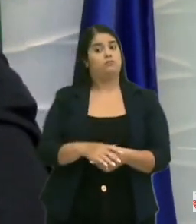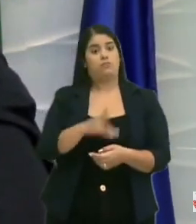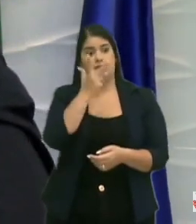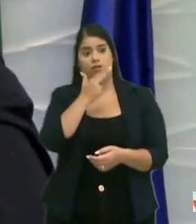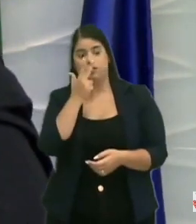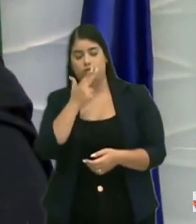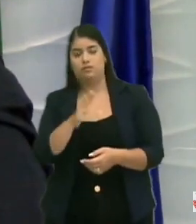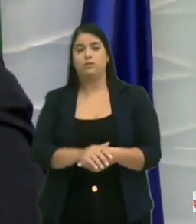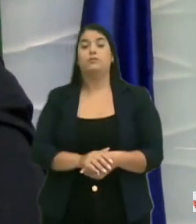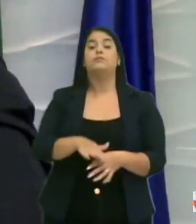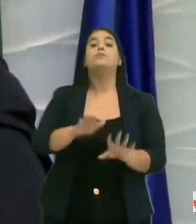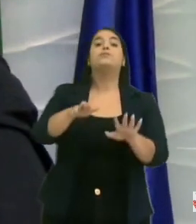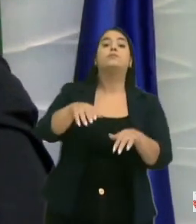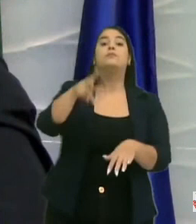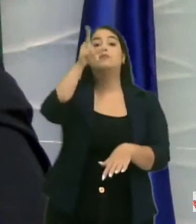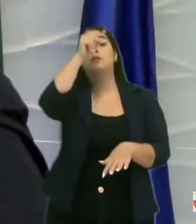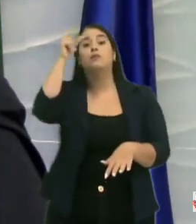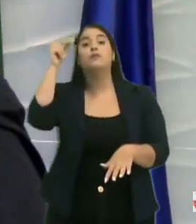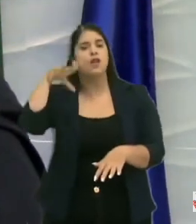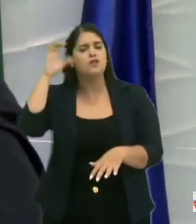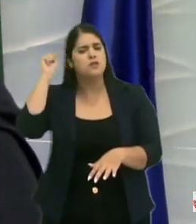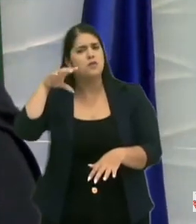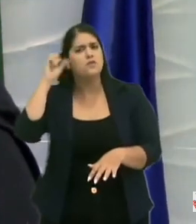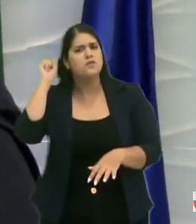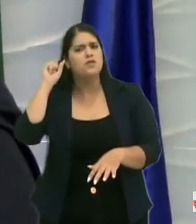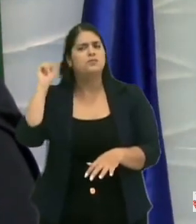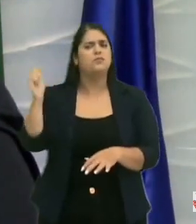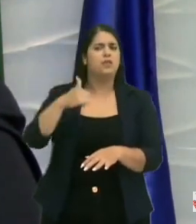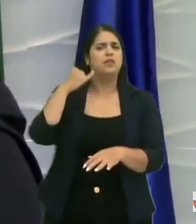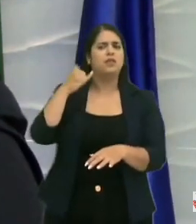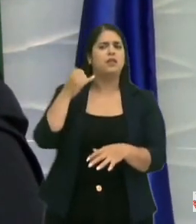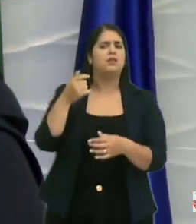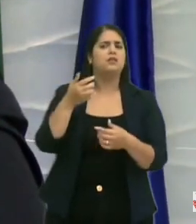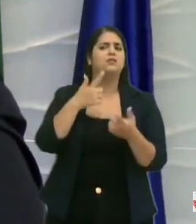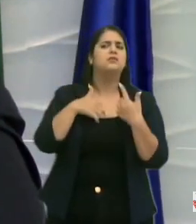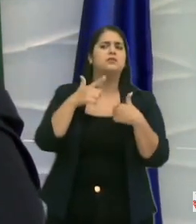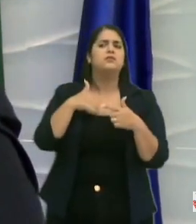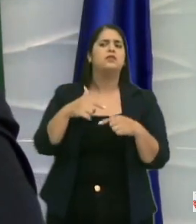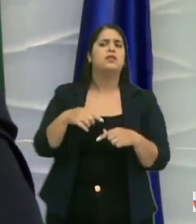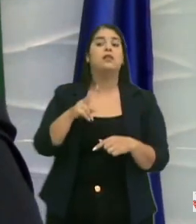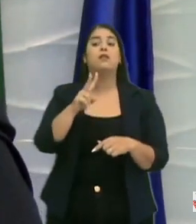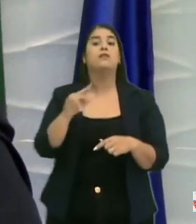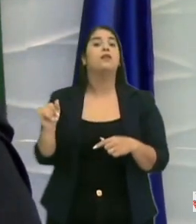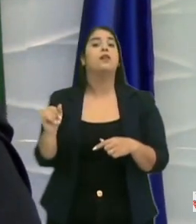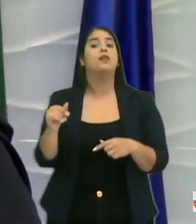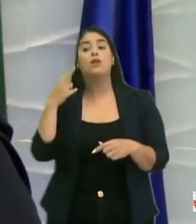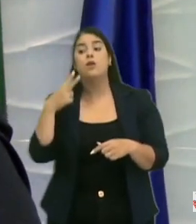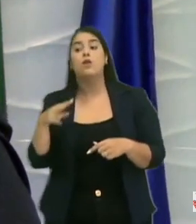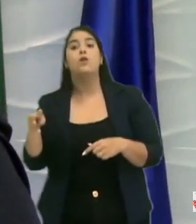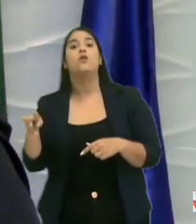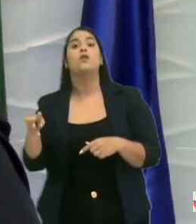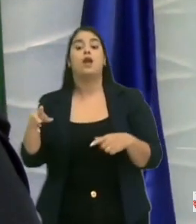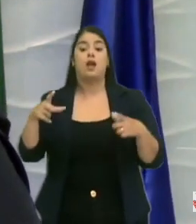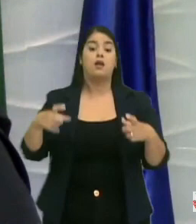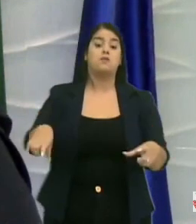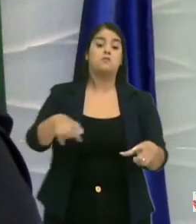Prefeito, se alguém estiver ouvindo, dê uma olhadinha para ele. Vá olhar a operação